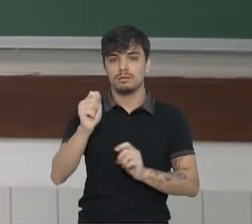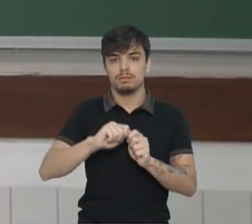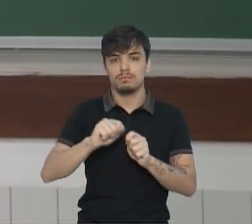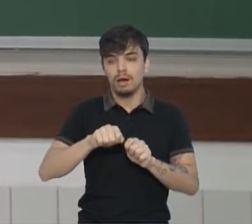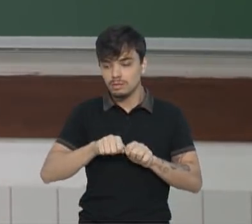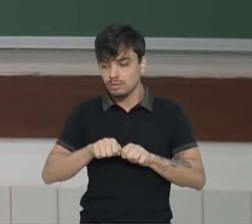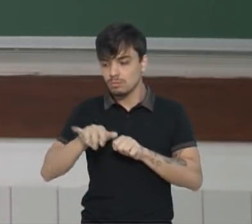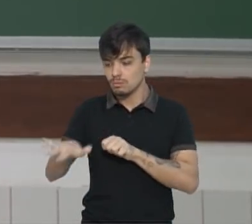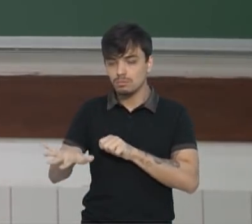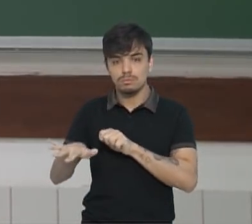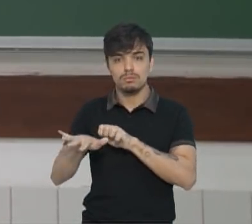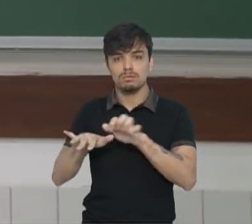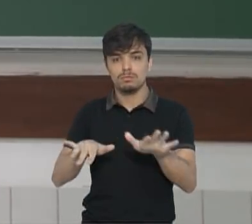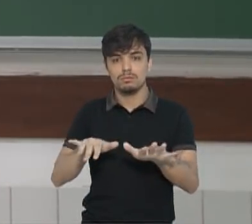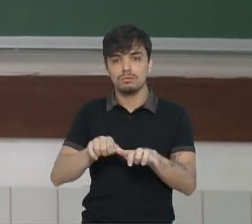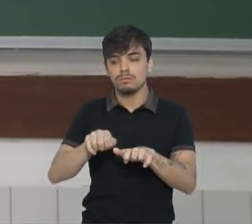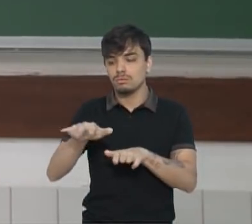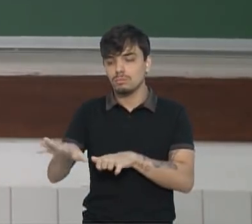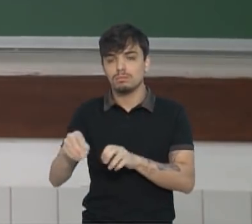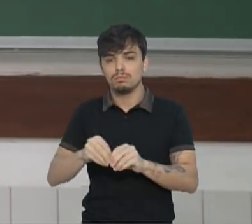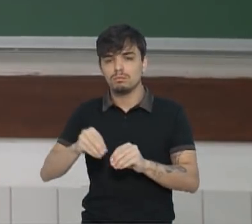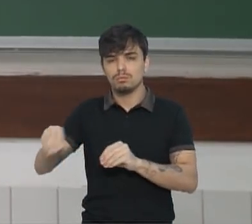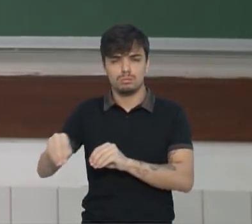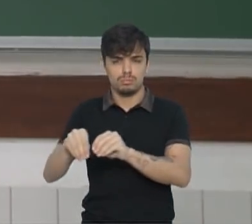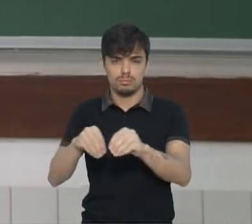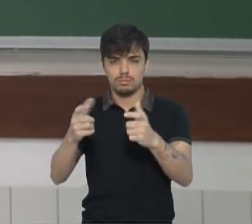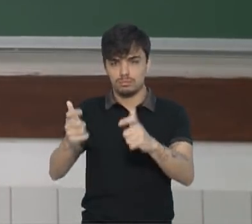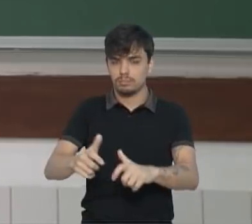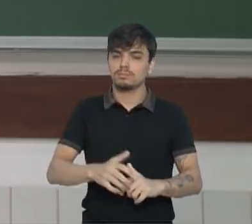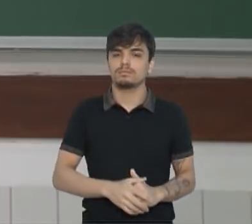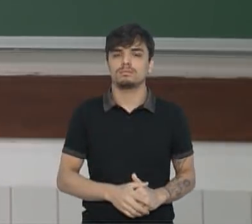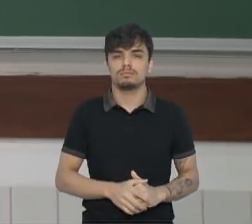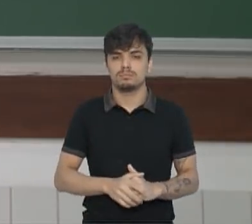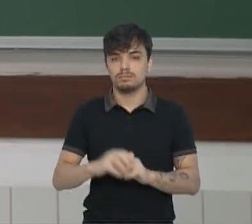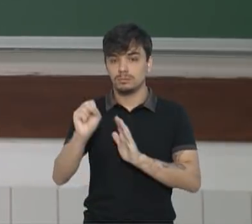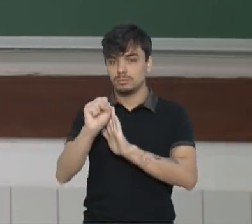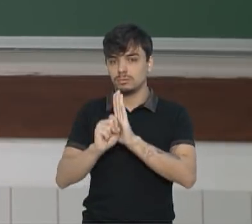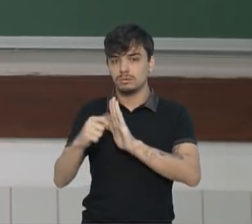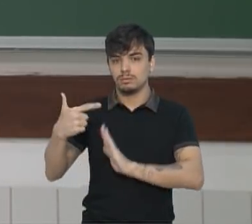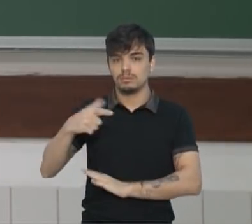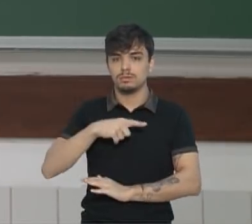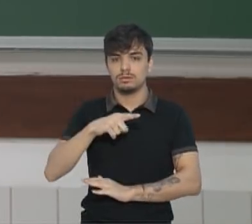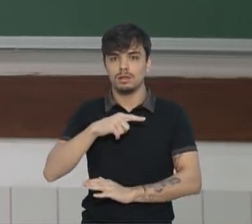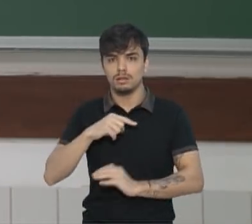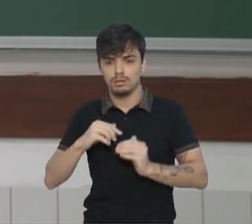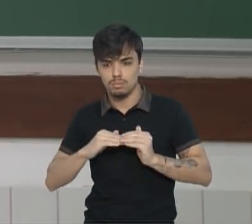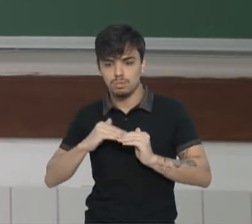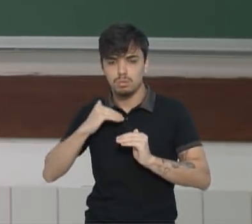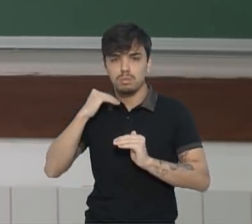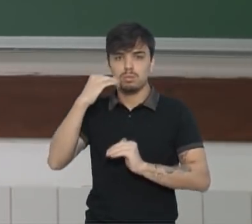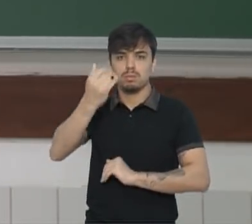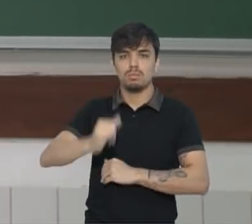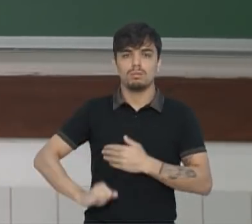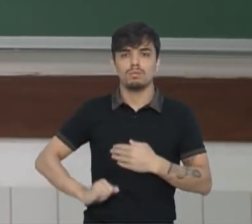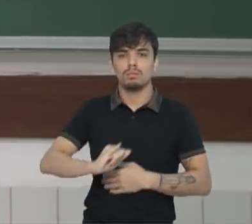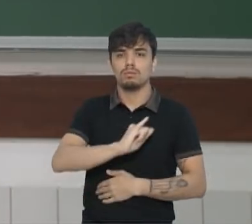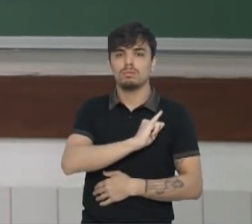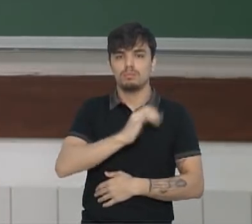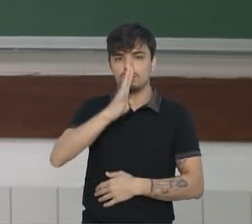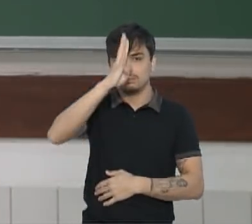ser um dos primeiros a tentar entrar dentro desse território. Então, no século II, a gente tem aí o auge do Império Romano. Ele nem